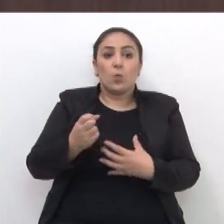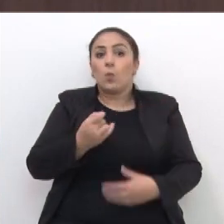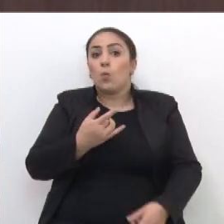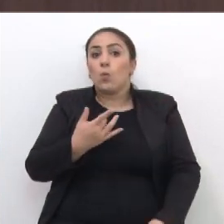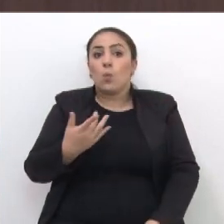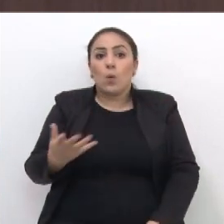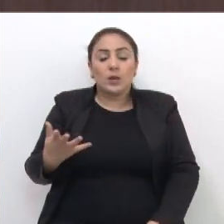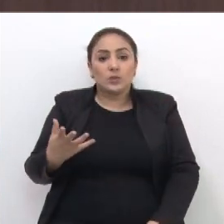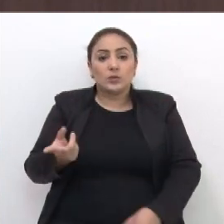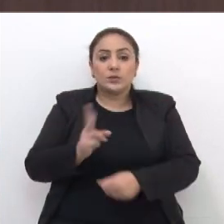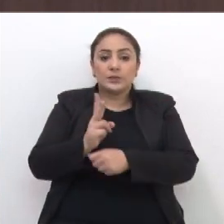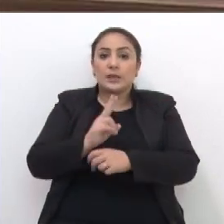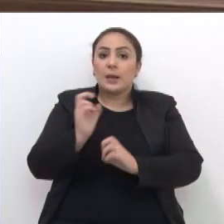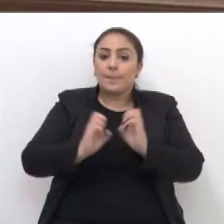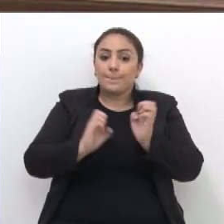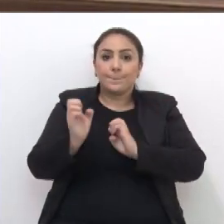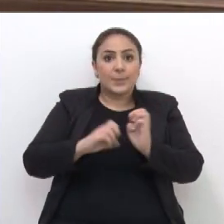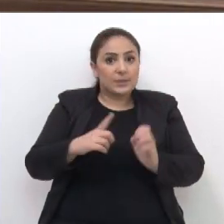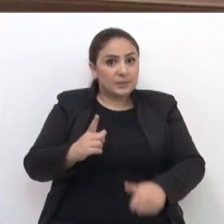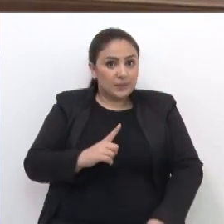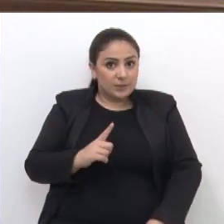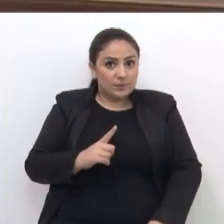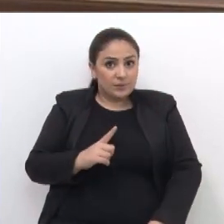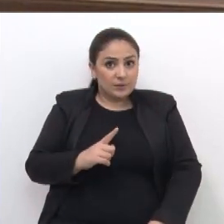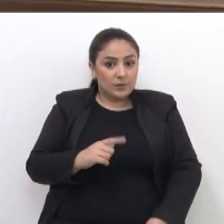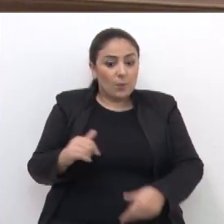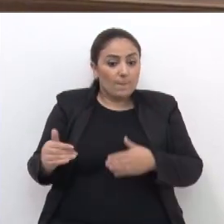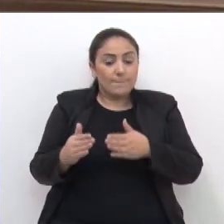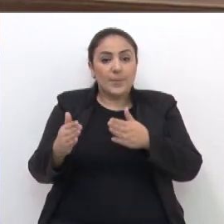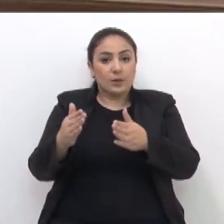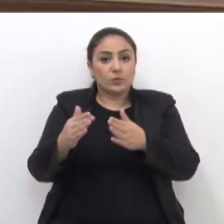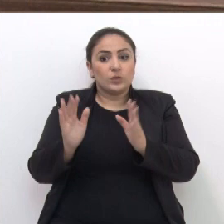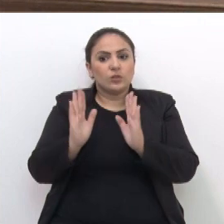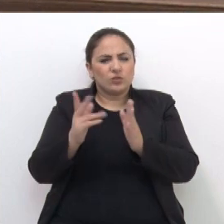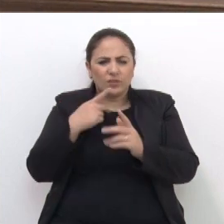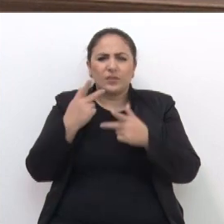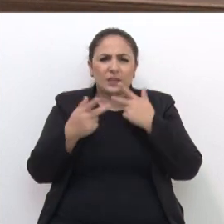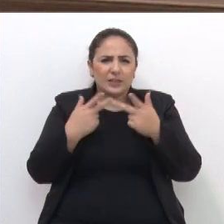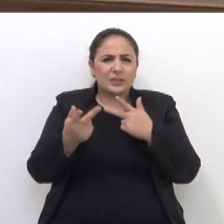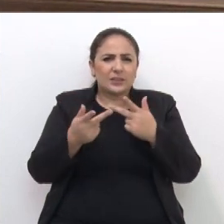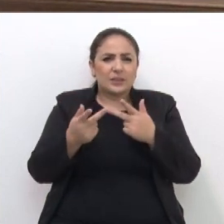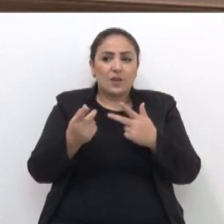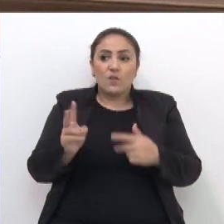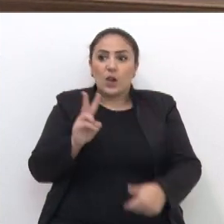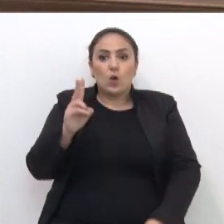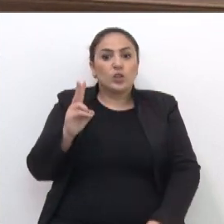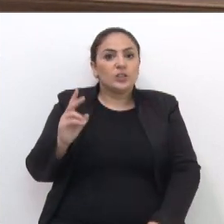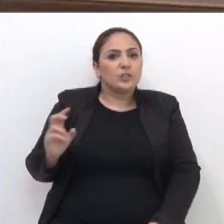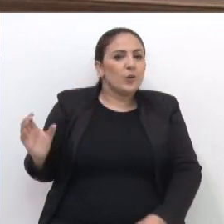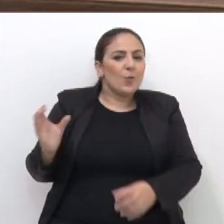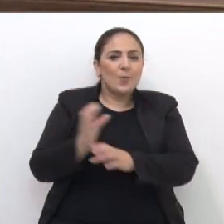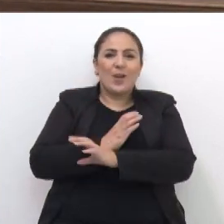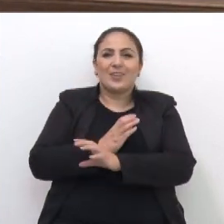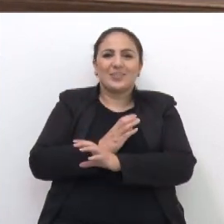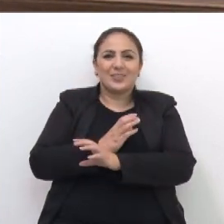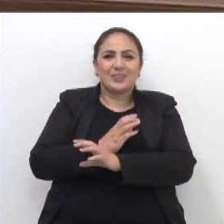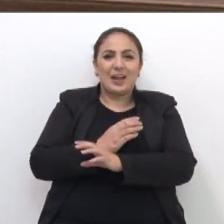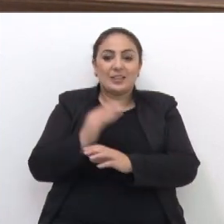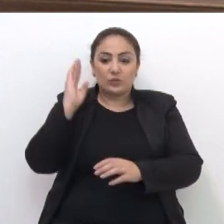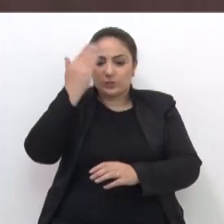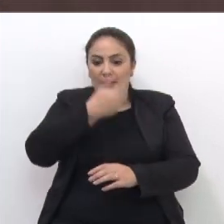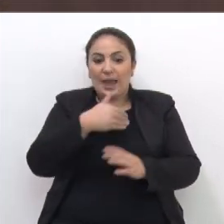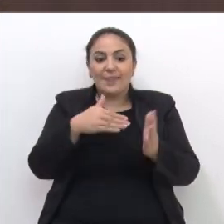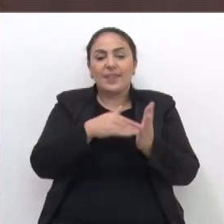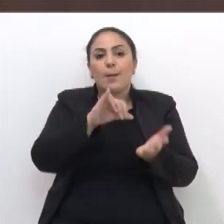Então, quantos fiscais as empresas destinaram? O percurso, como eu já falei, preço cheio, de Nossa